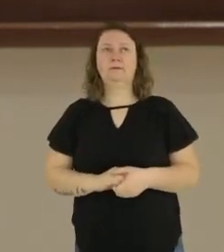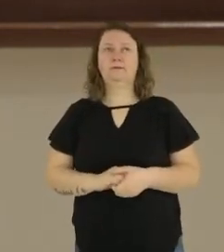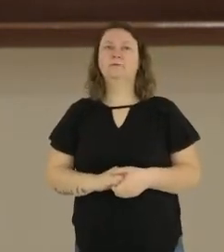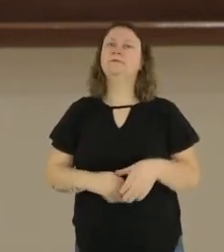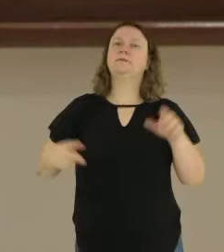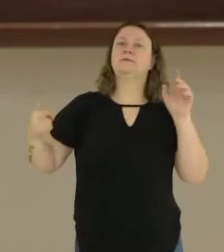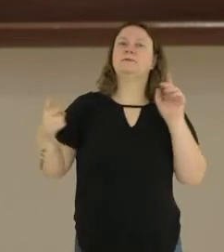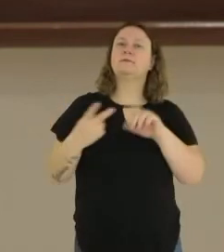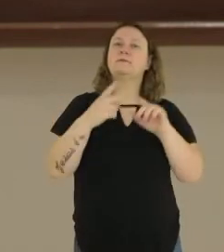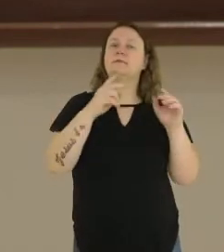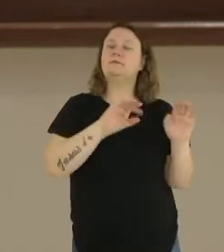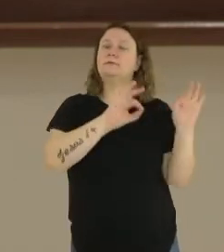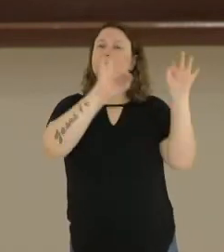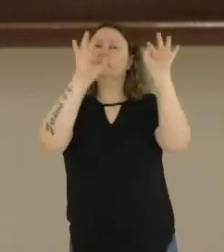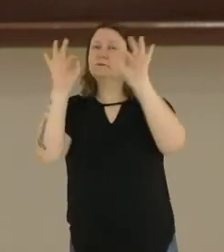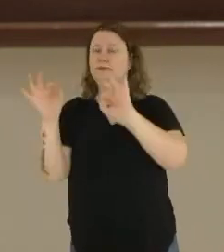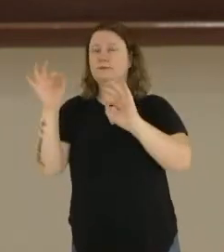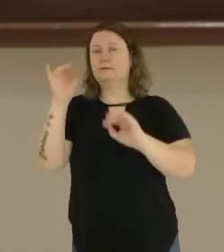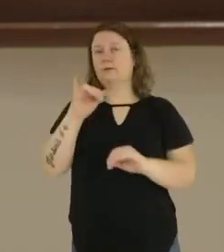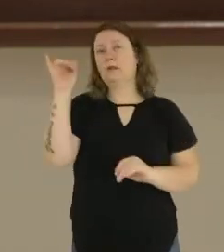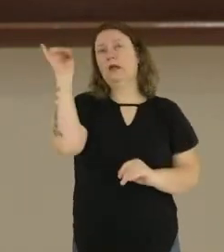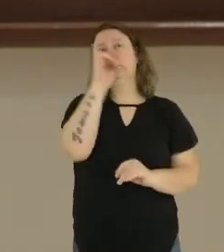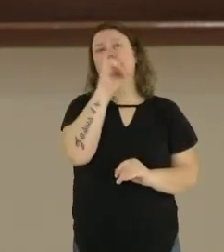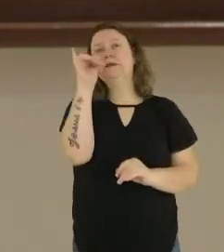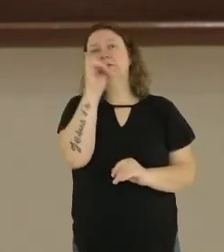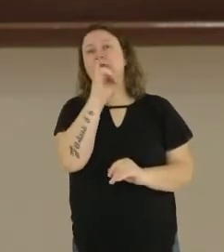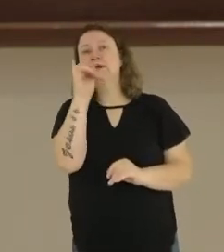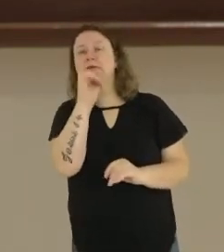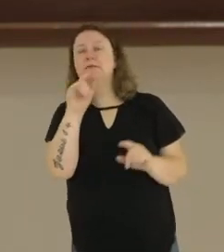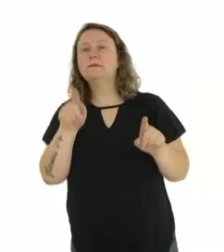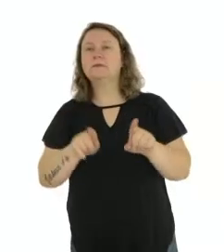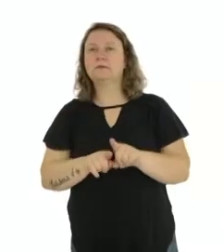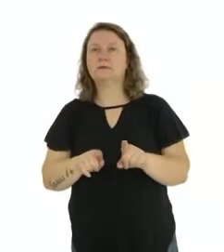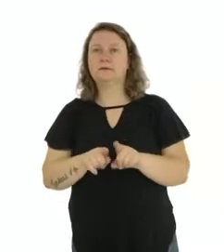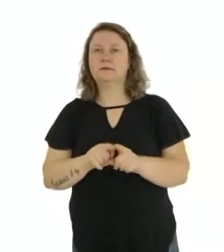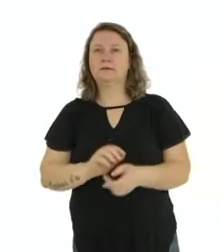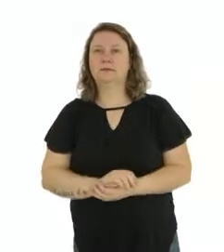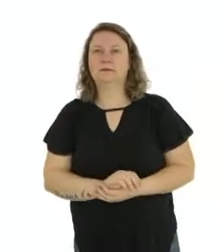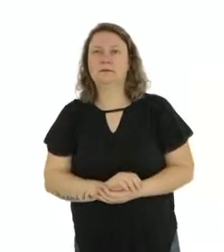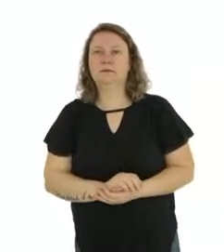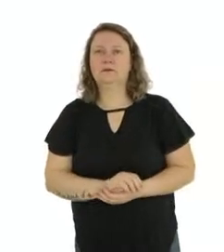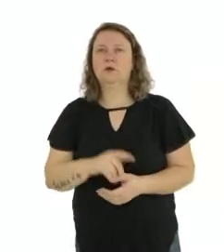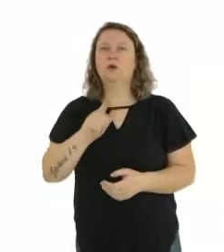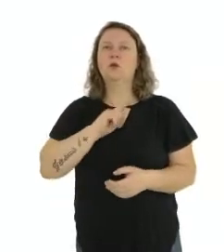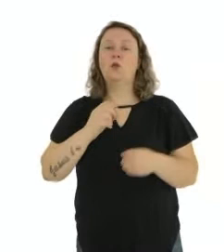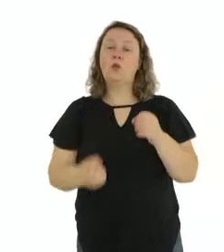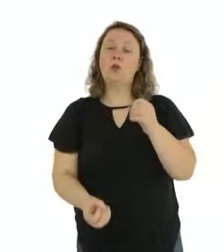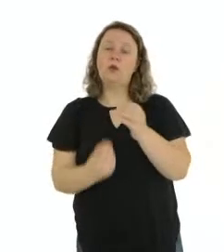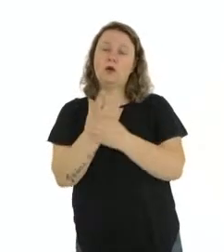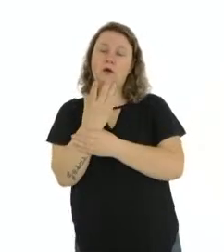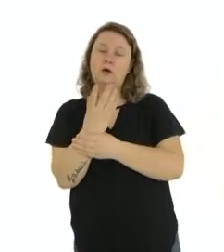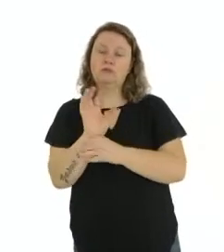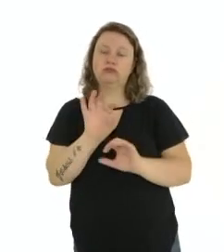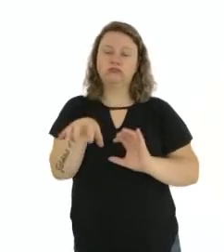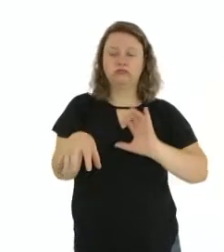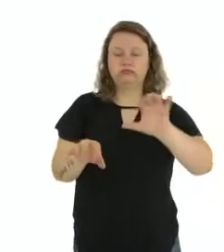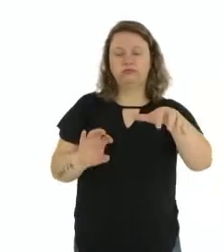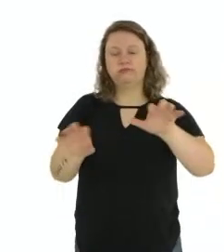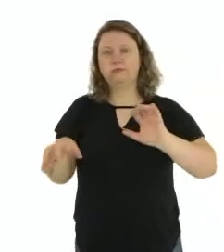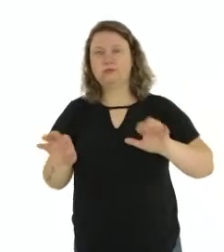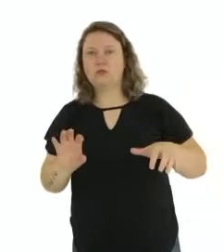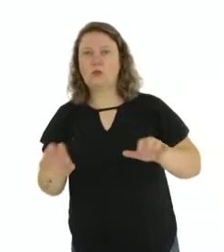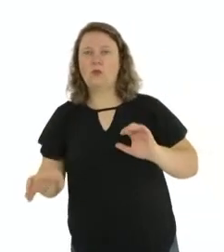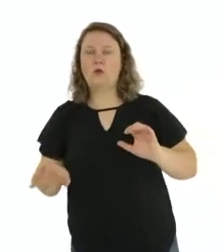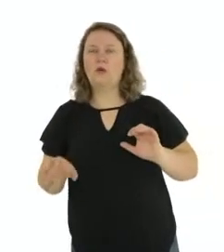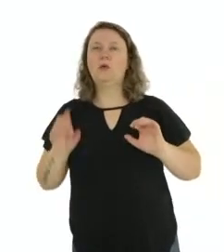Temos a imigração dos italianos, né? Os italianos, por sua vez, fundaram as colônias que deram